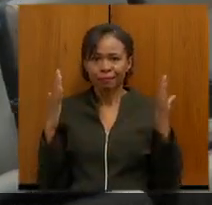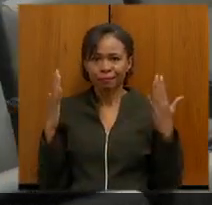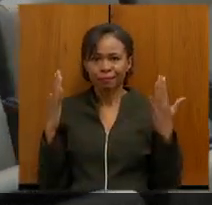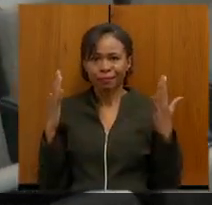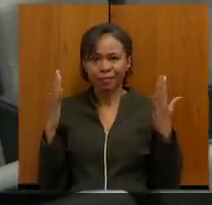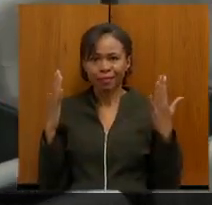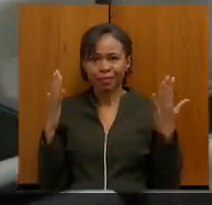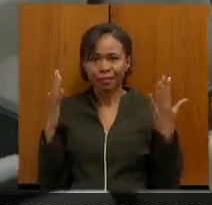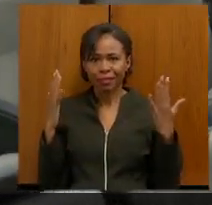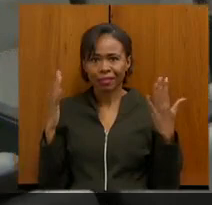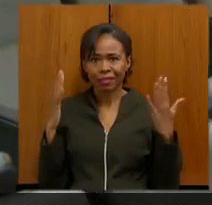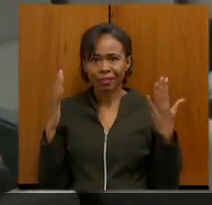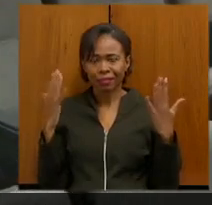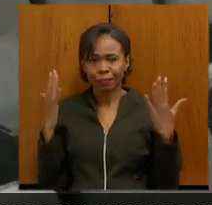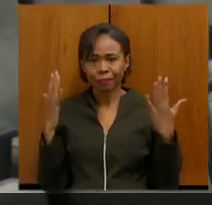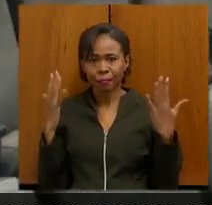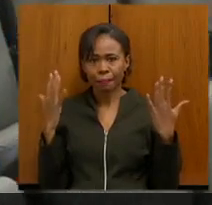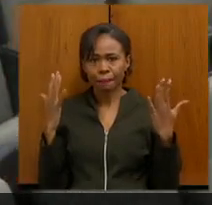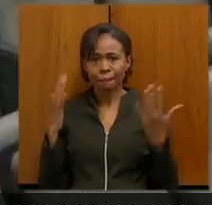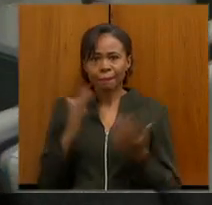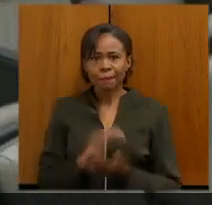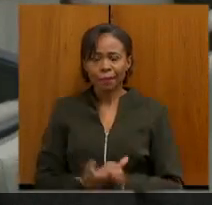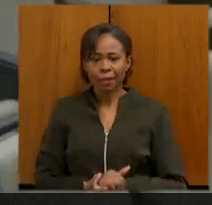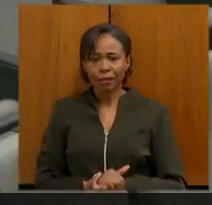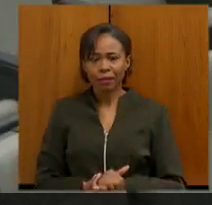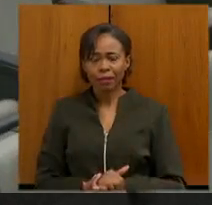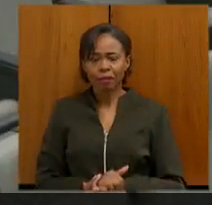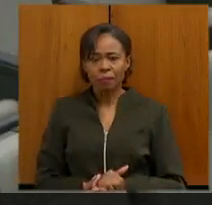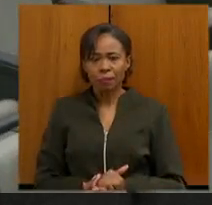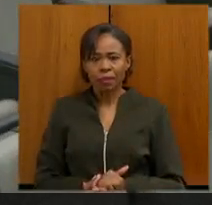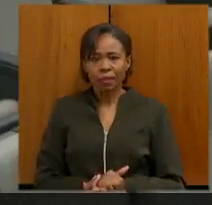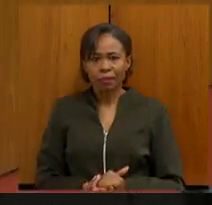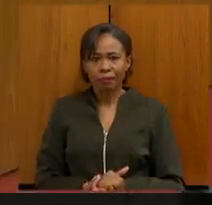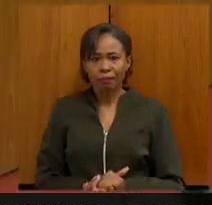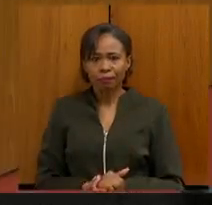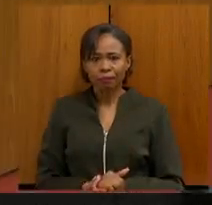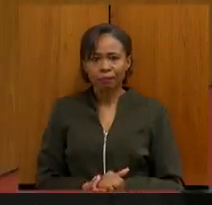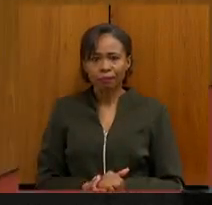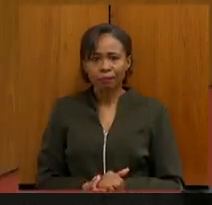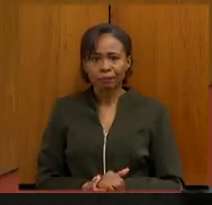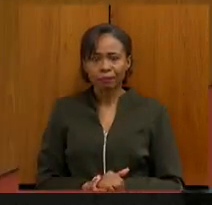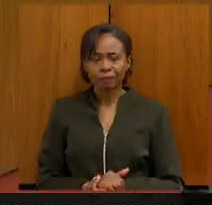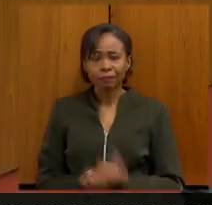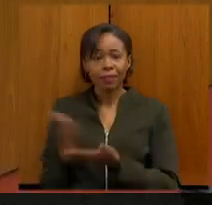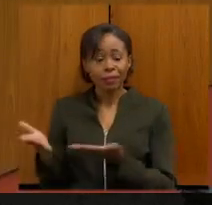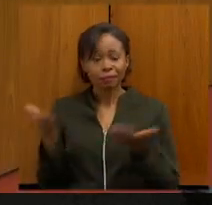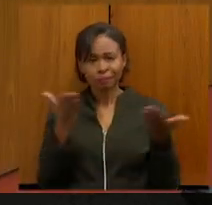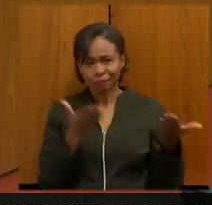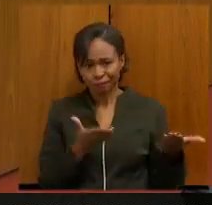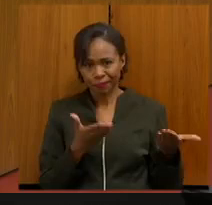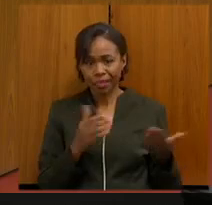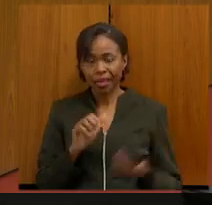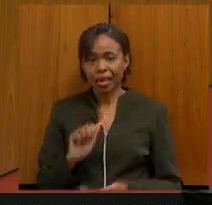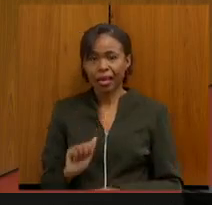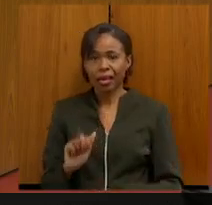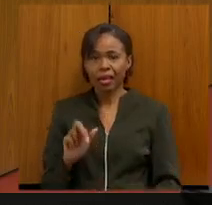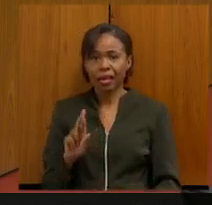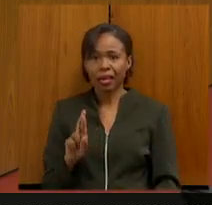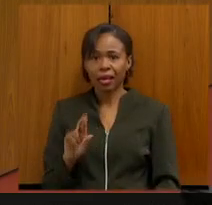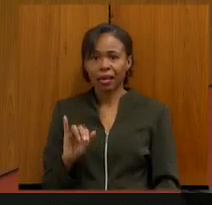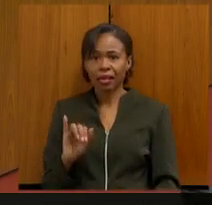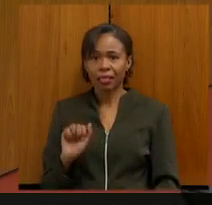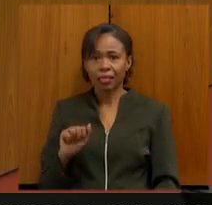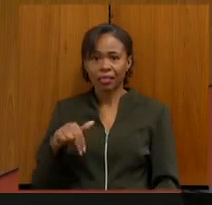E aí eu já obrigado eu já passo a palavra para Ariane